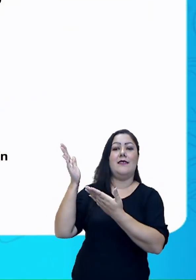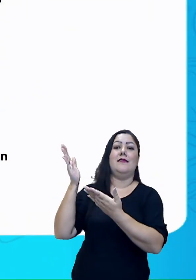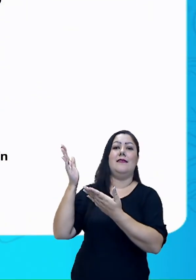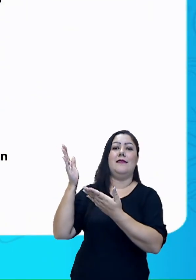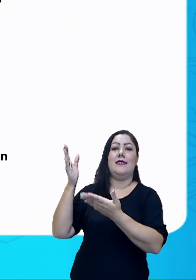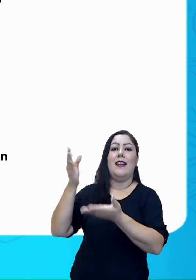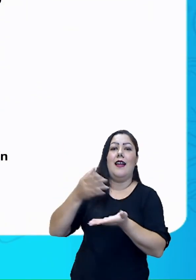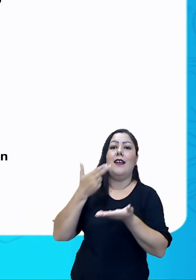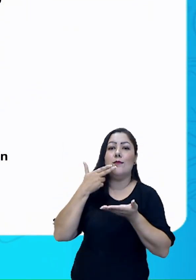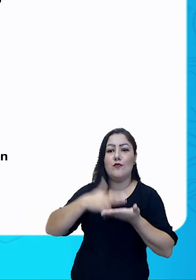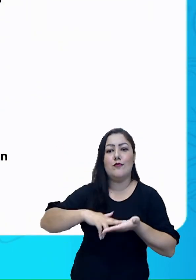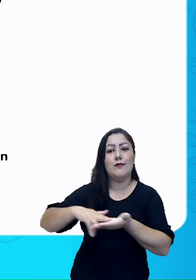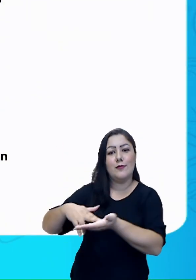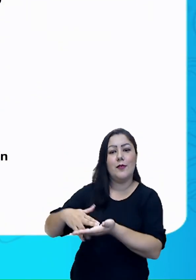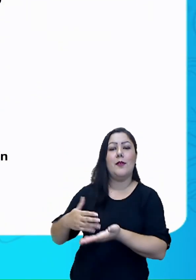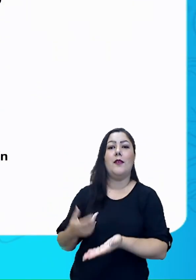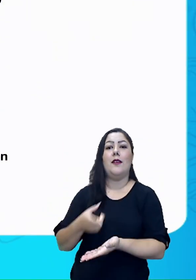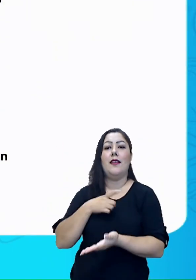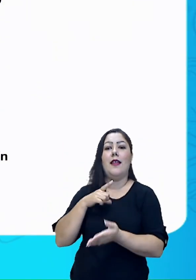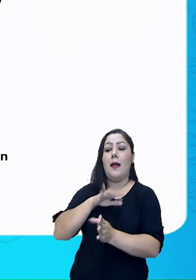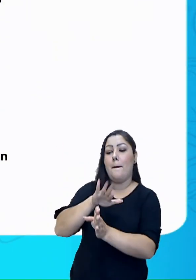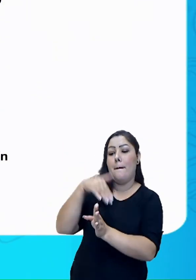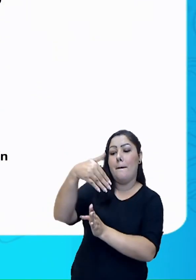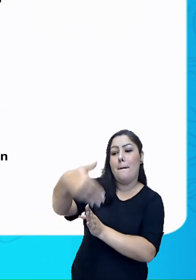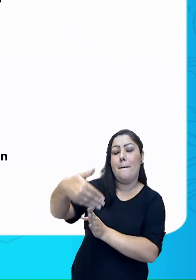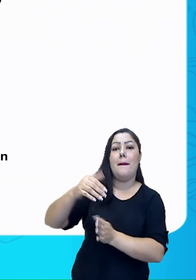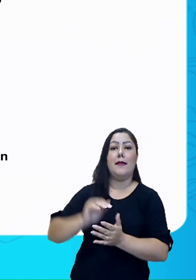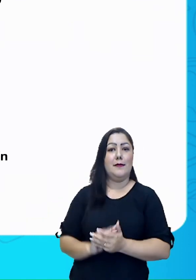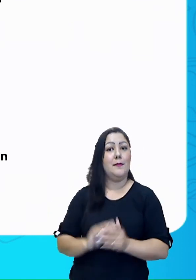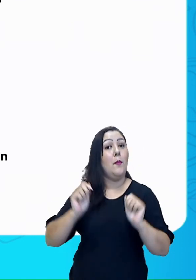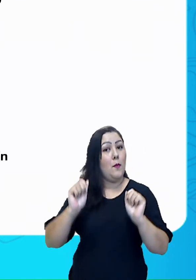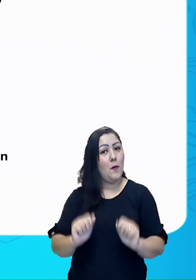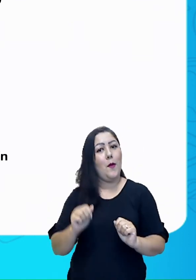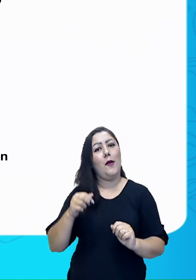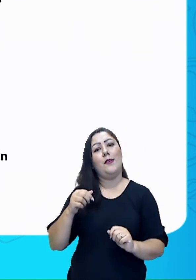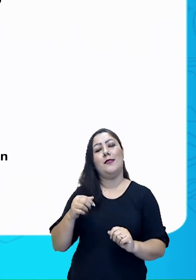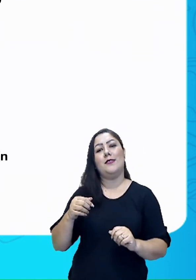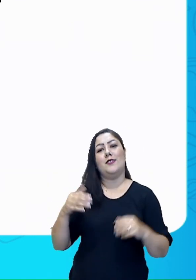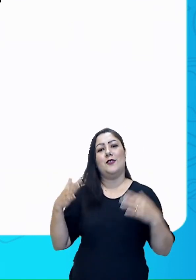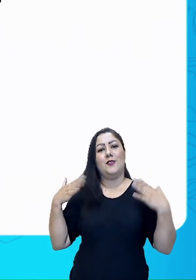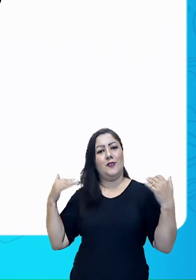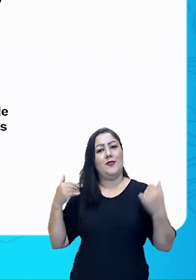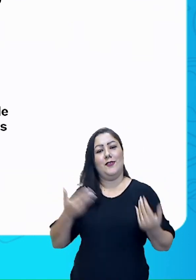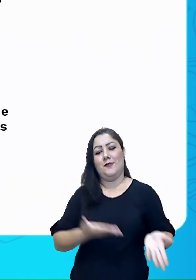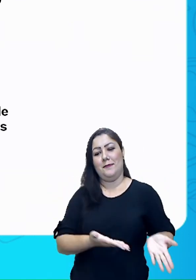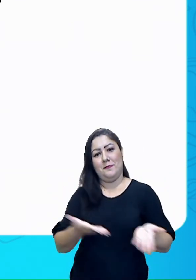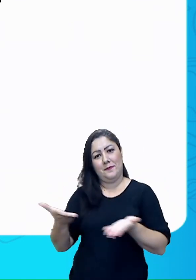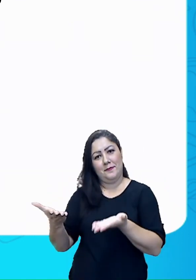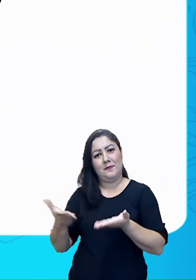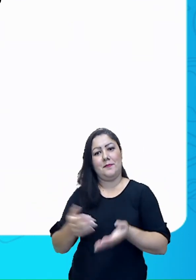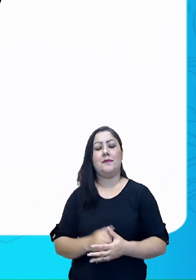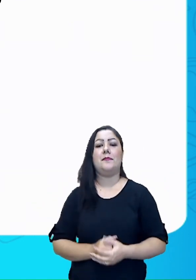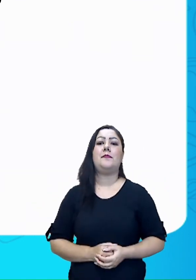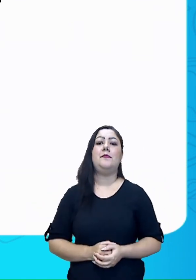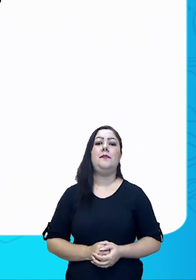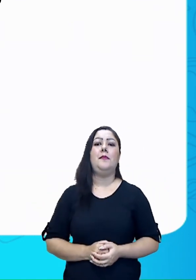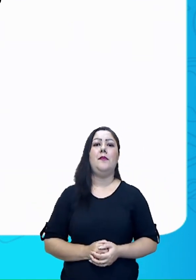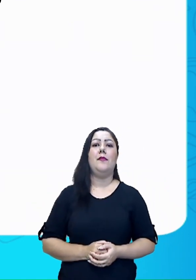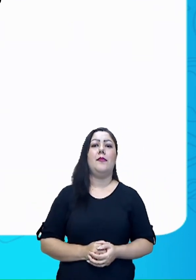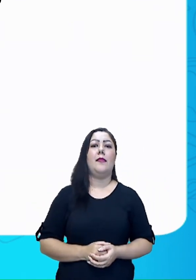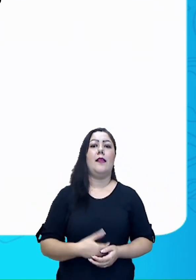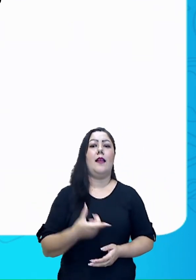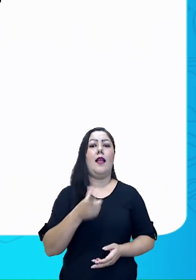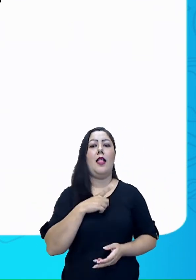dos Correios. Ela está bem aí na lateral. Se você tiver interesse, você pode fazer uma visita no nosso museu. Nós temos aqui